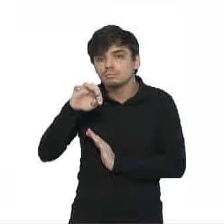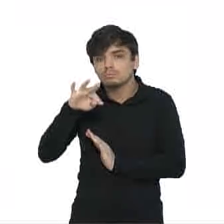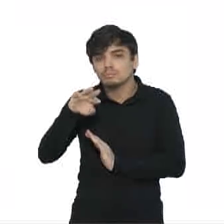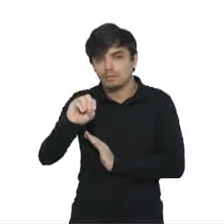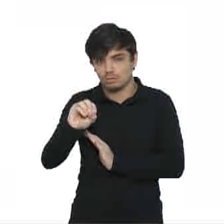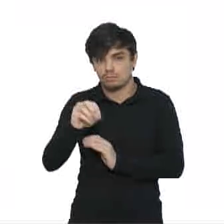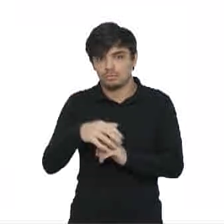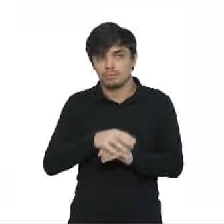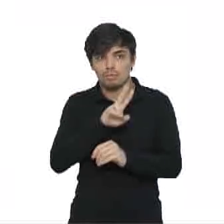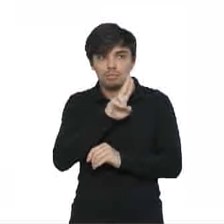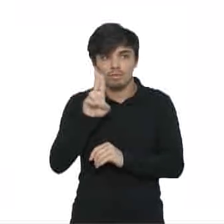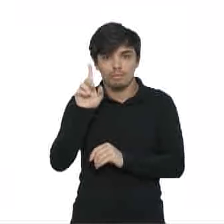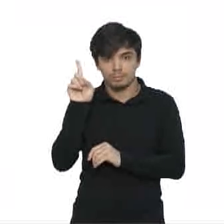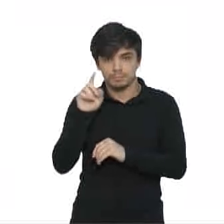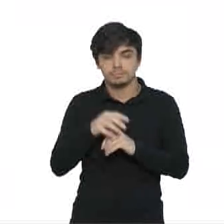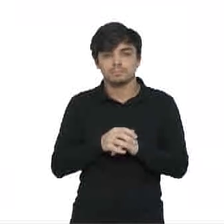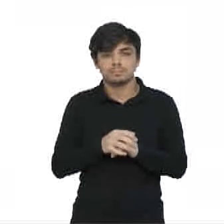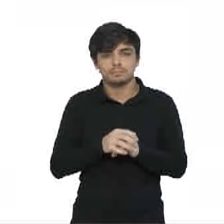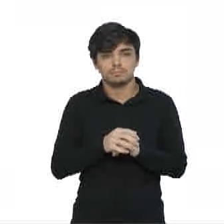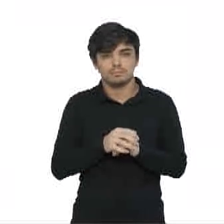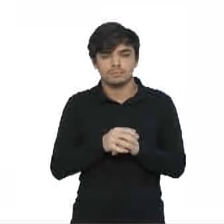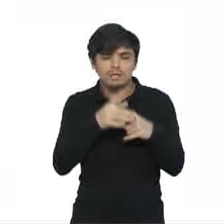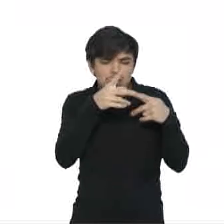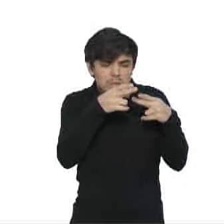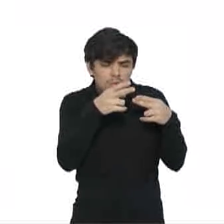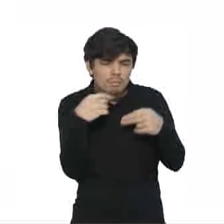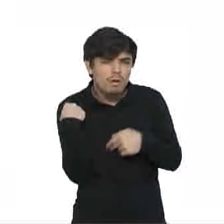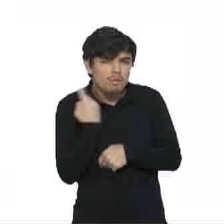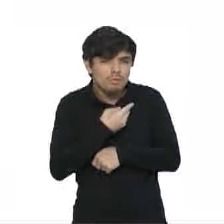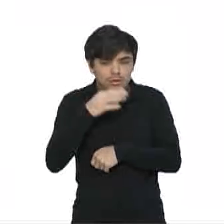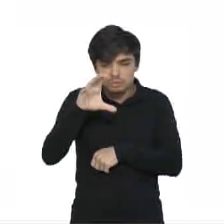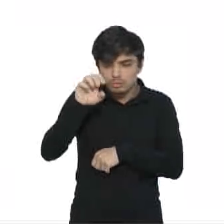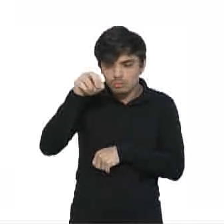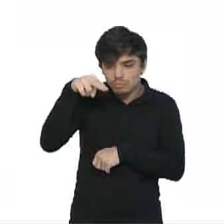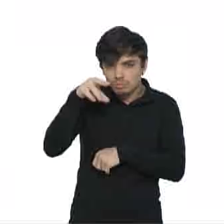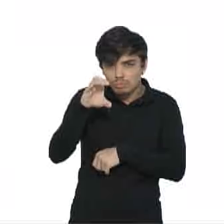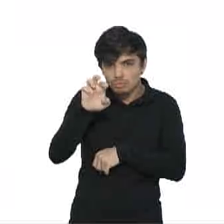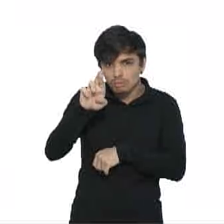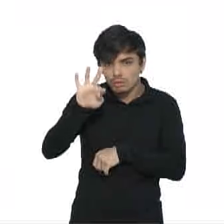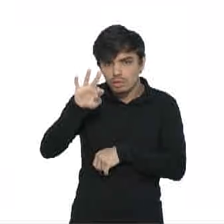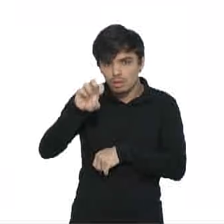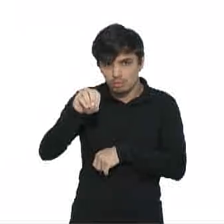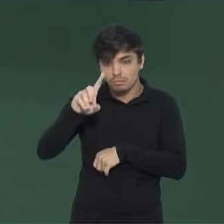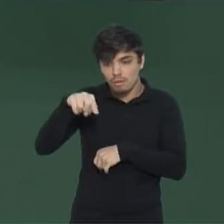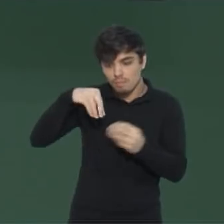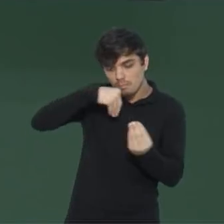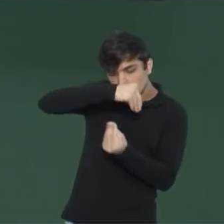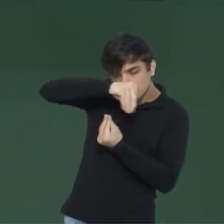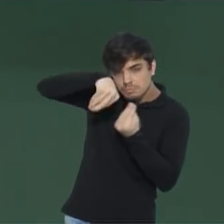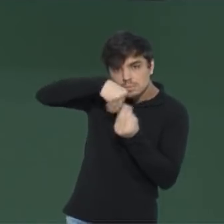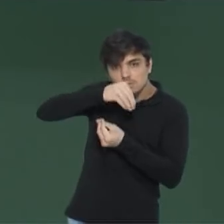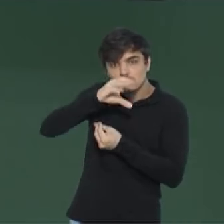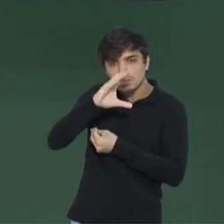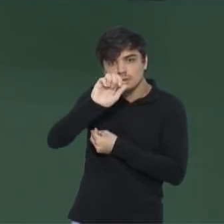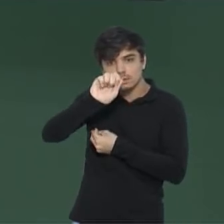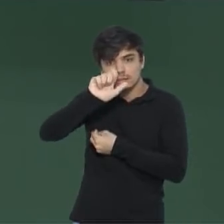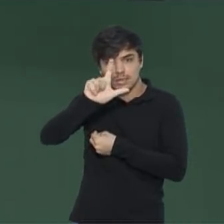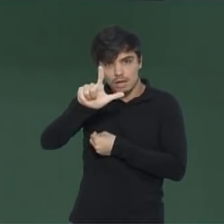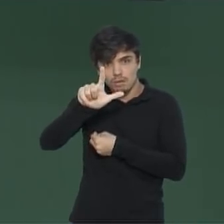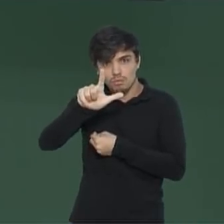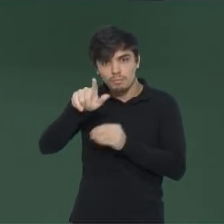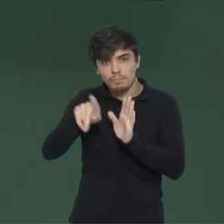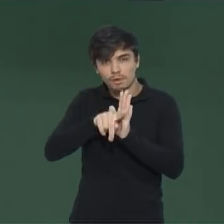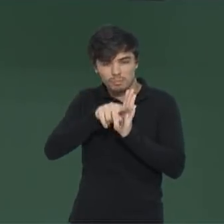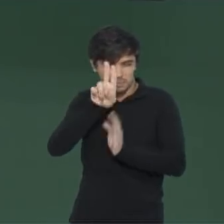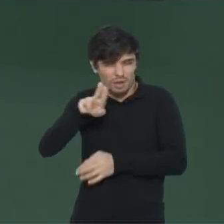saemenum, precursora do nosso concreto. Então, era uma mistura de cal, né, que já era feita até pelos